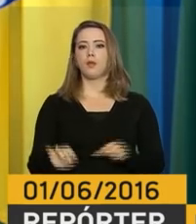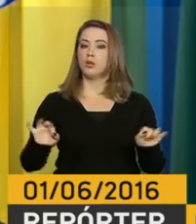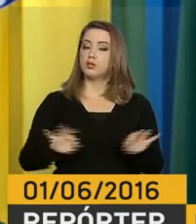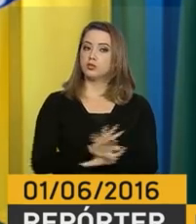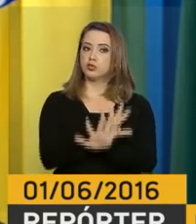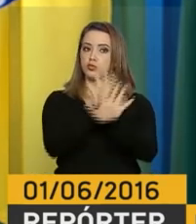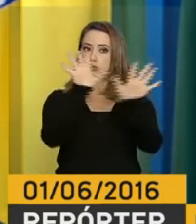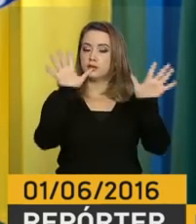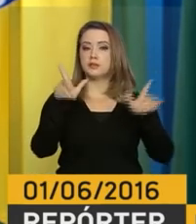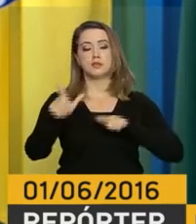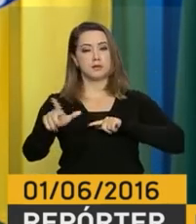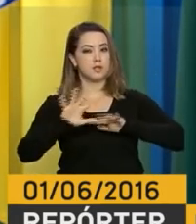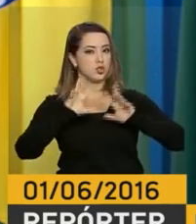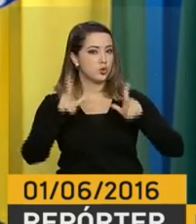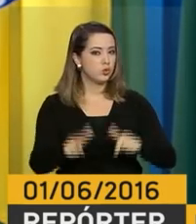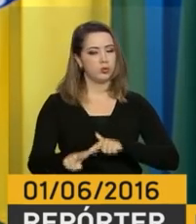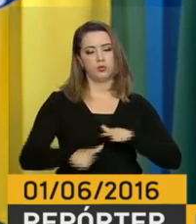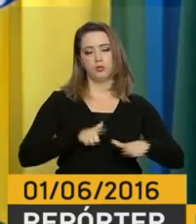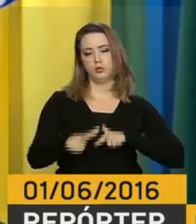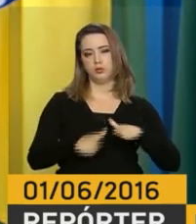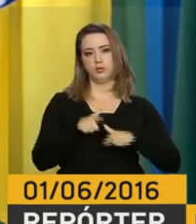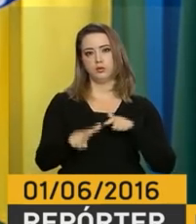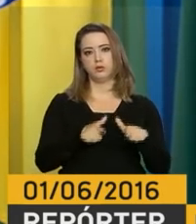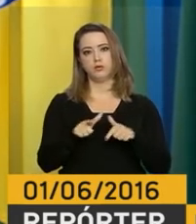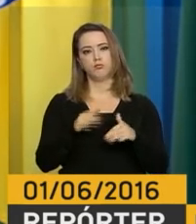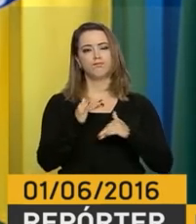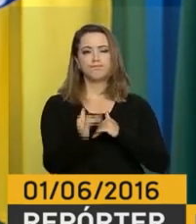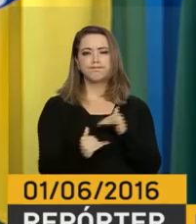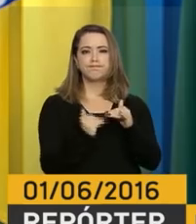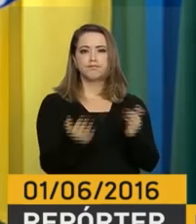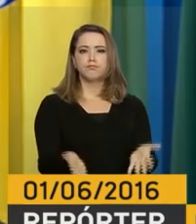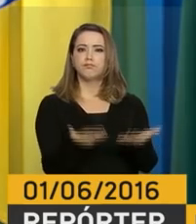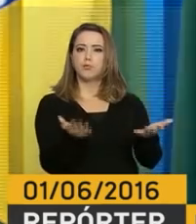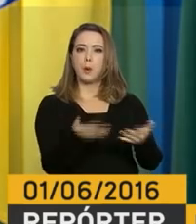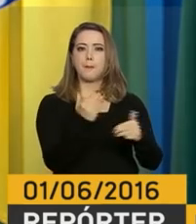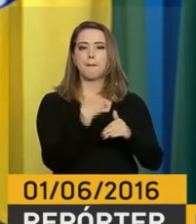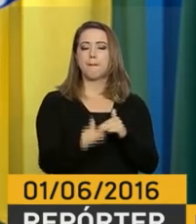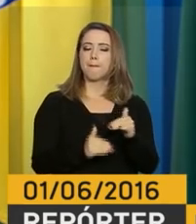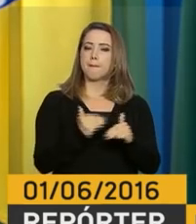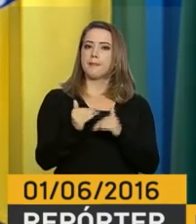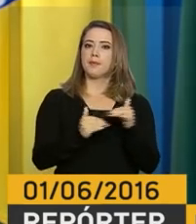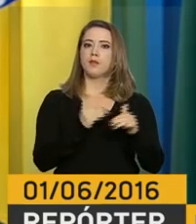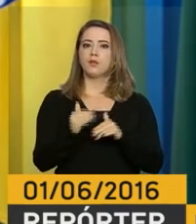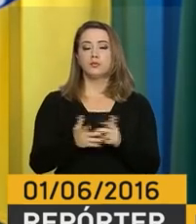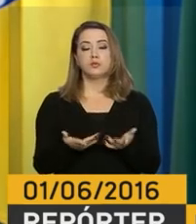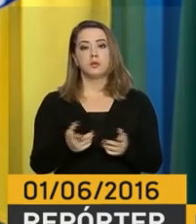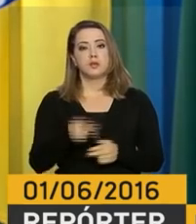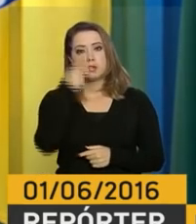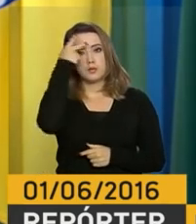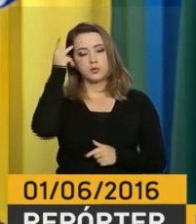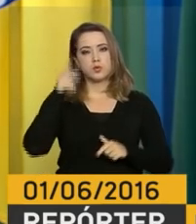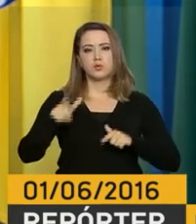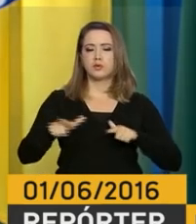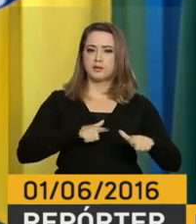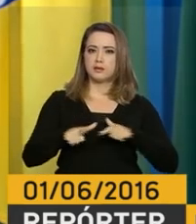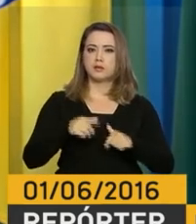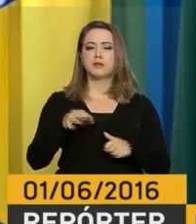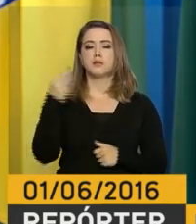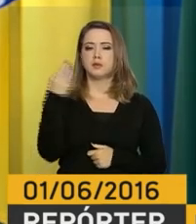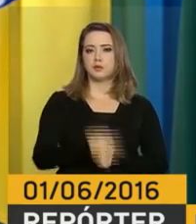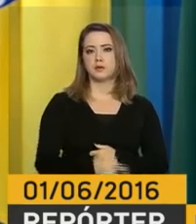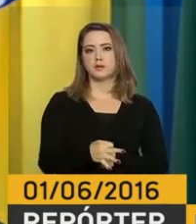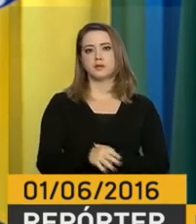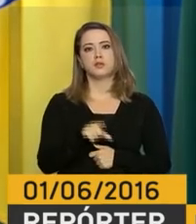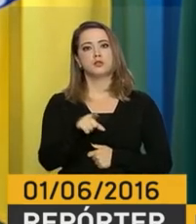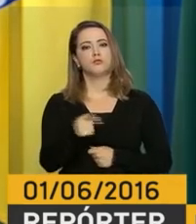em todas as decisões estimular a eficiência e os eficientes estar em sintonia